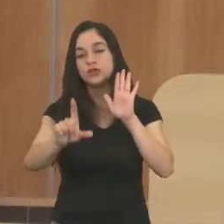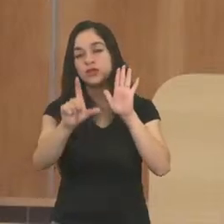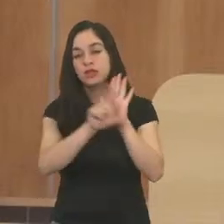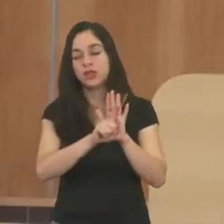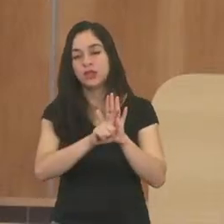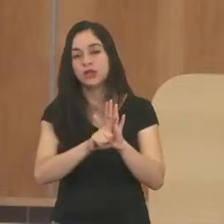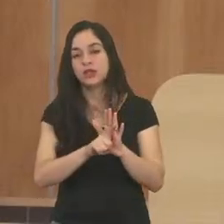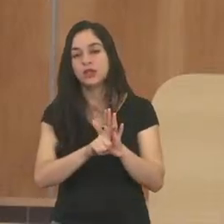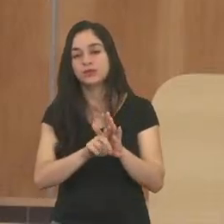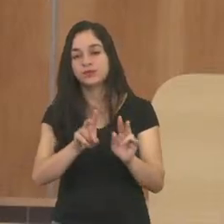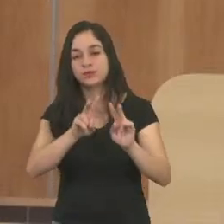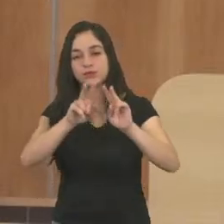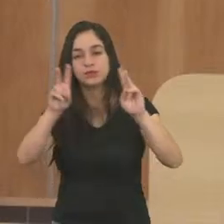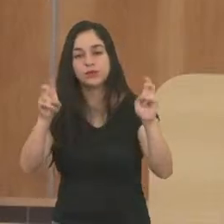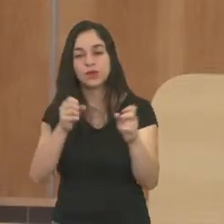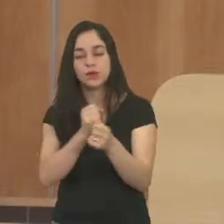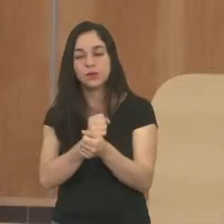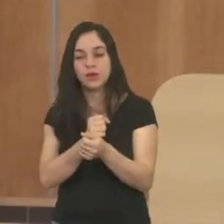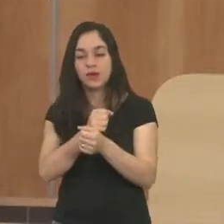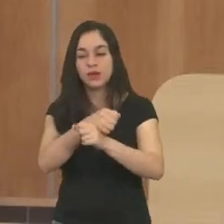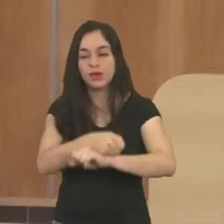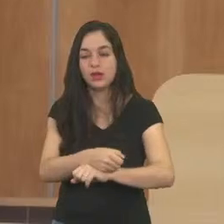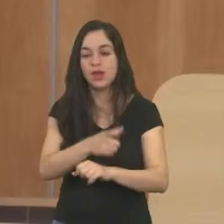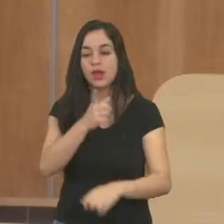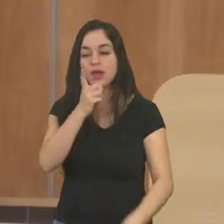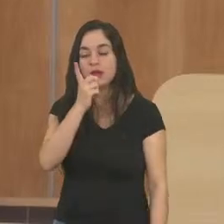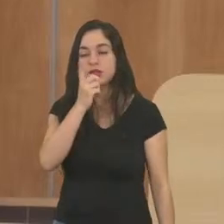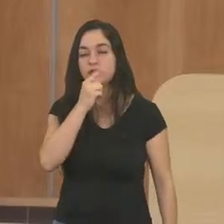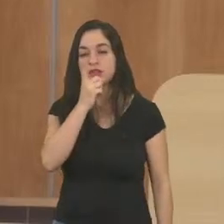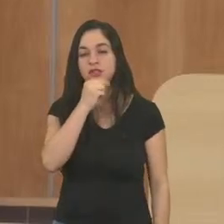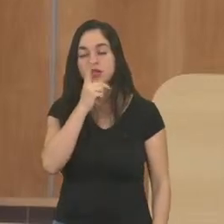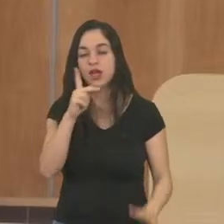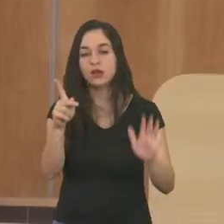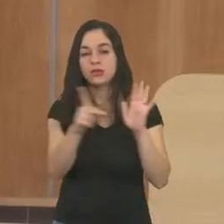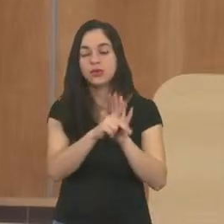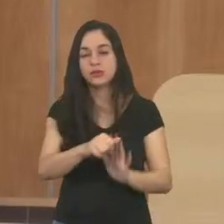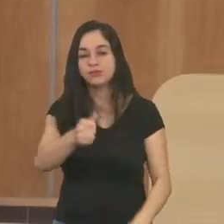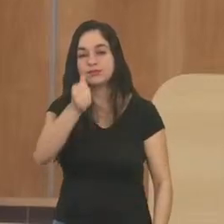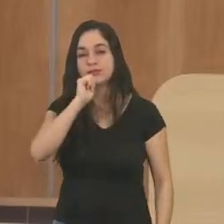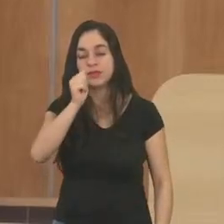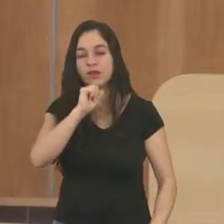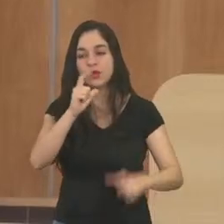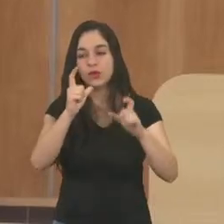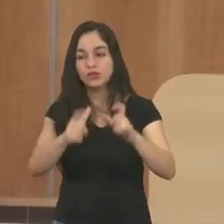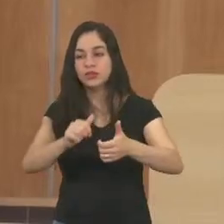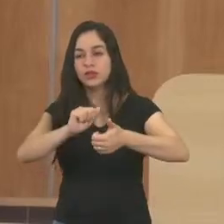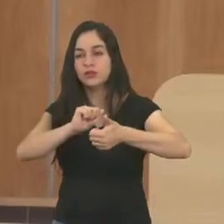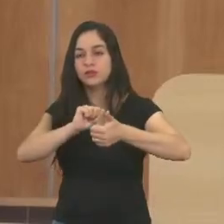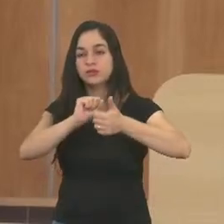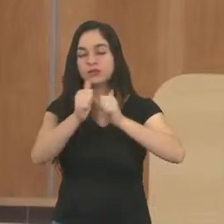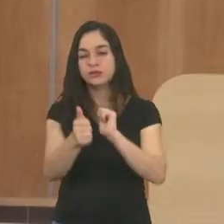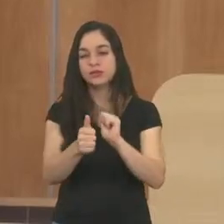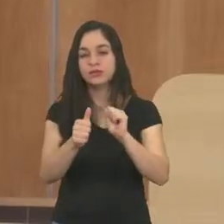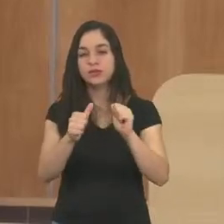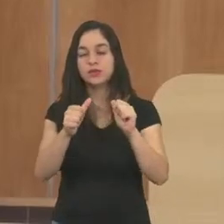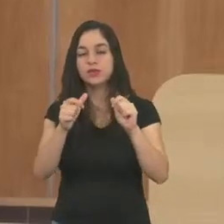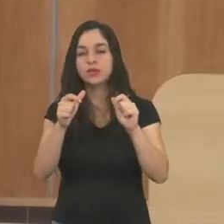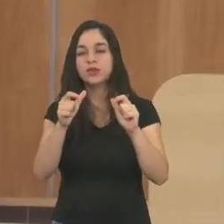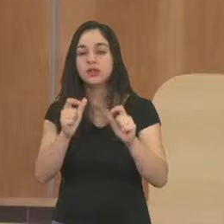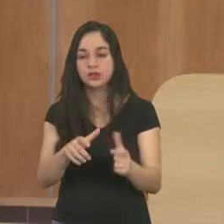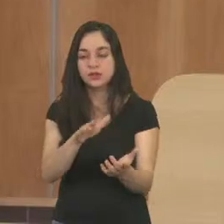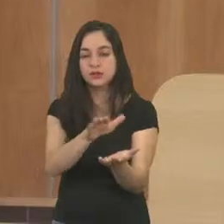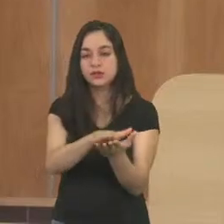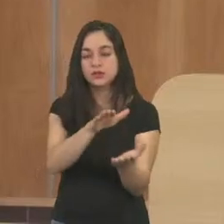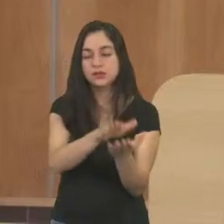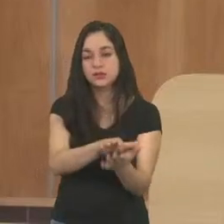sobre a obrigatoriedade e a disponibilização de água potável em campos esportivos de uso público no município de Jacareí